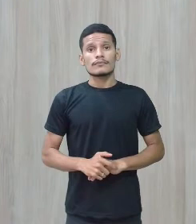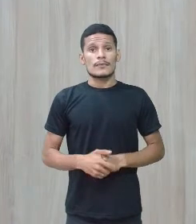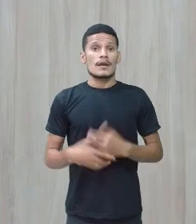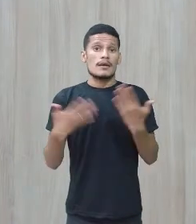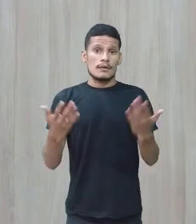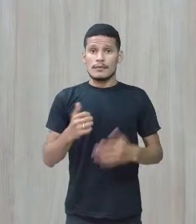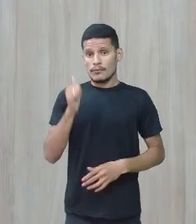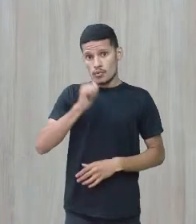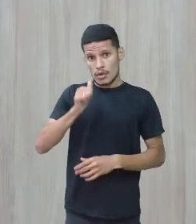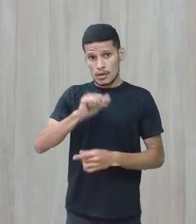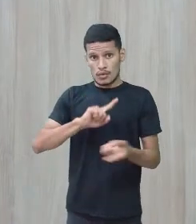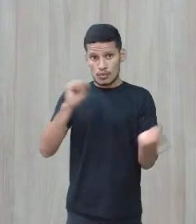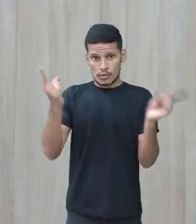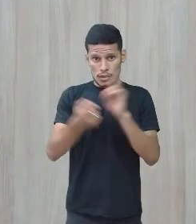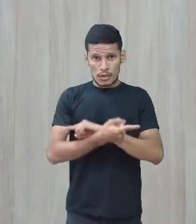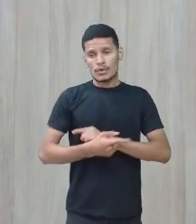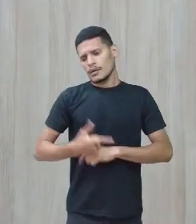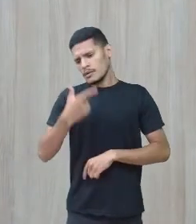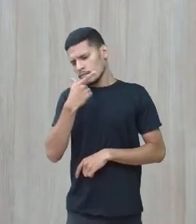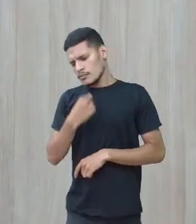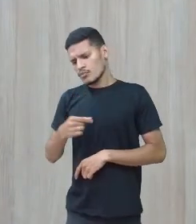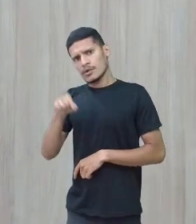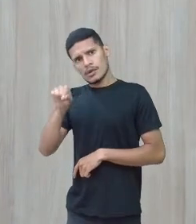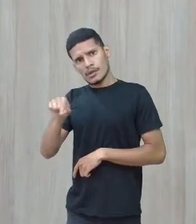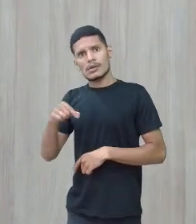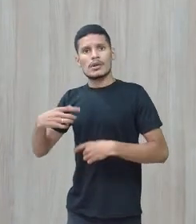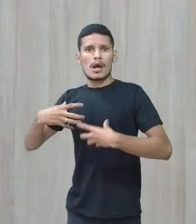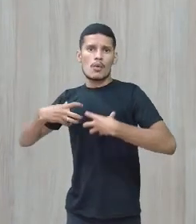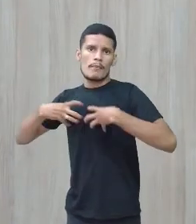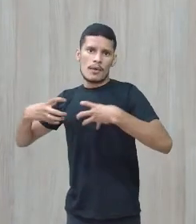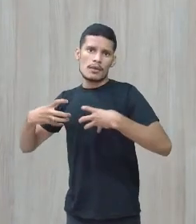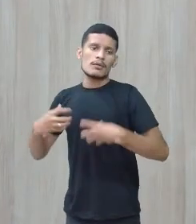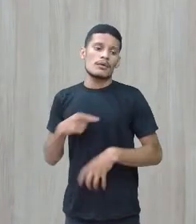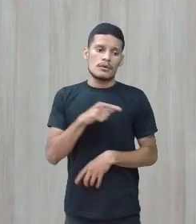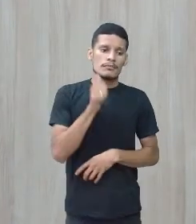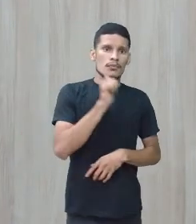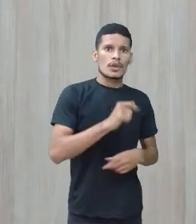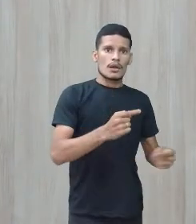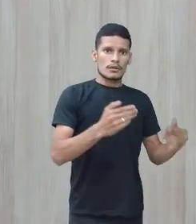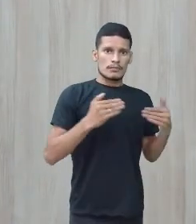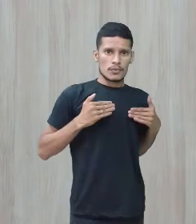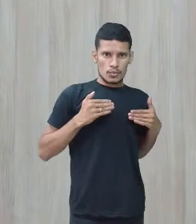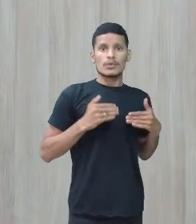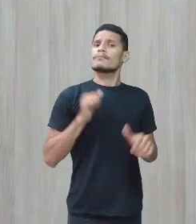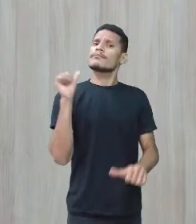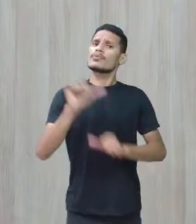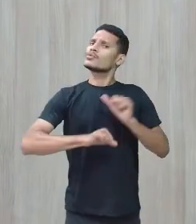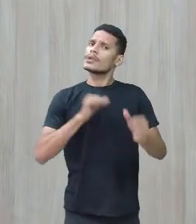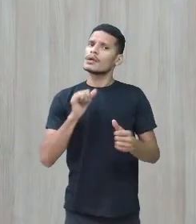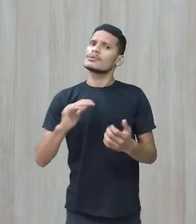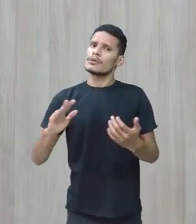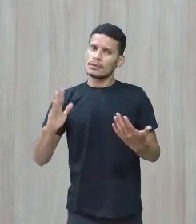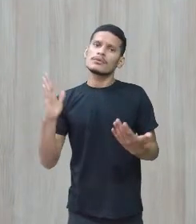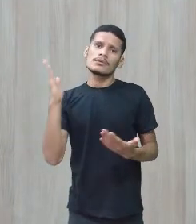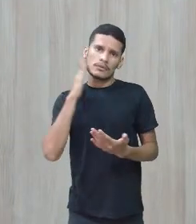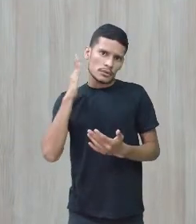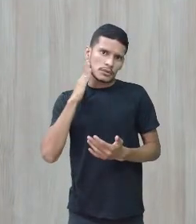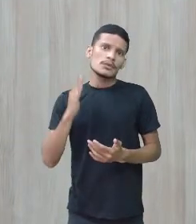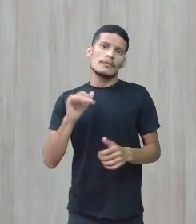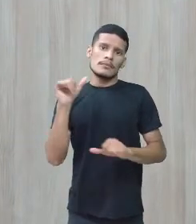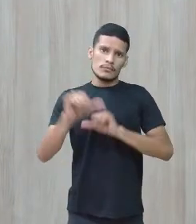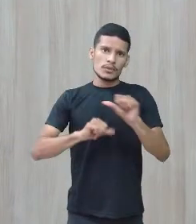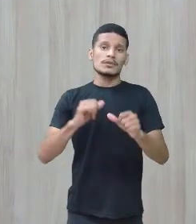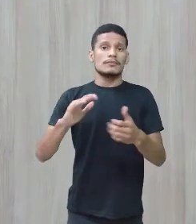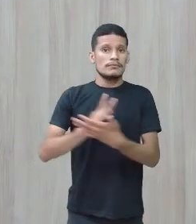na mulher é o contrário, né? No homem aumenta, na mulher diminui. Então vejam aí a alteração hormonal que tem para as pessoas.